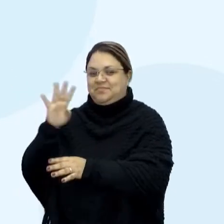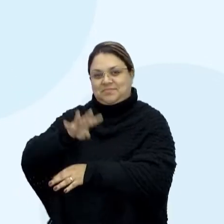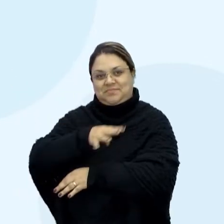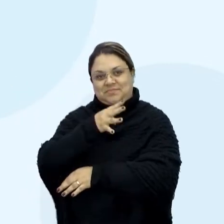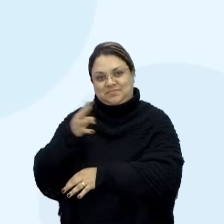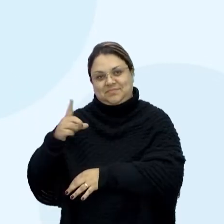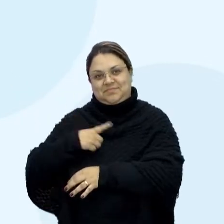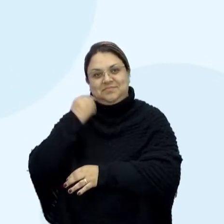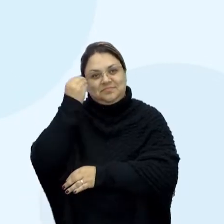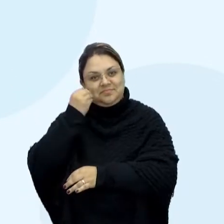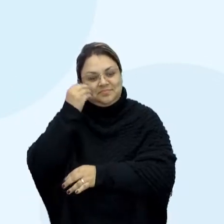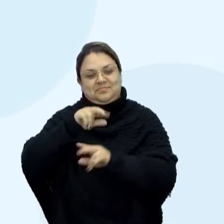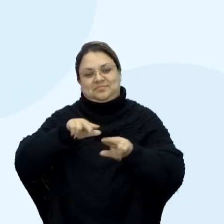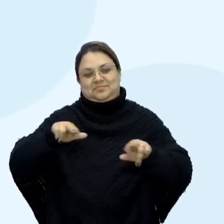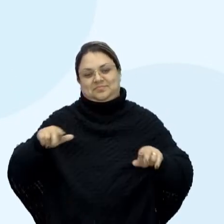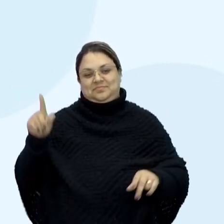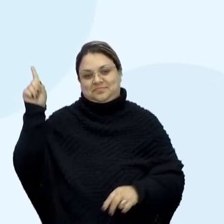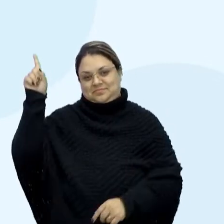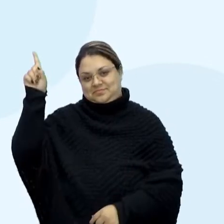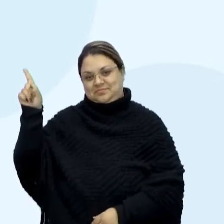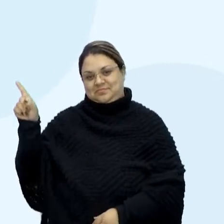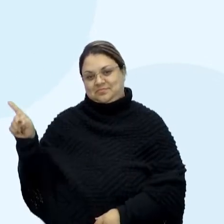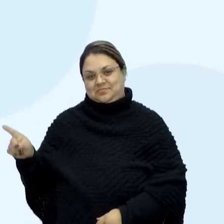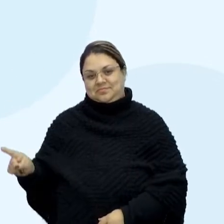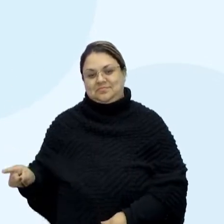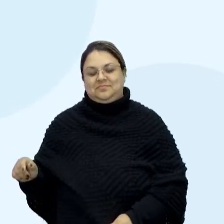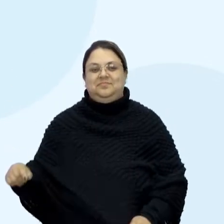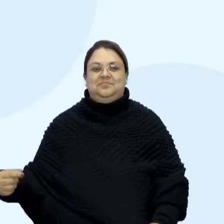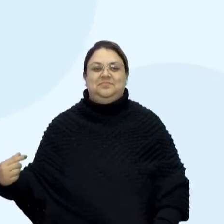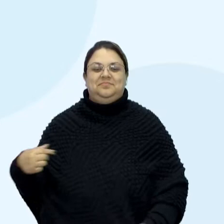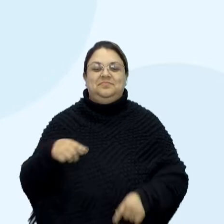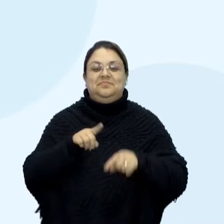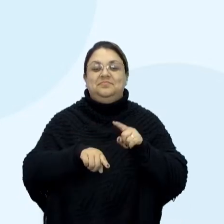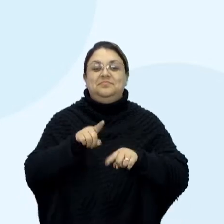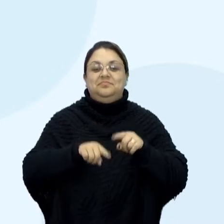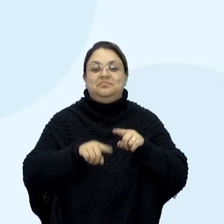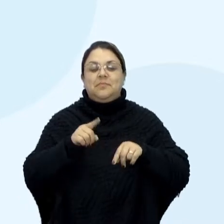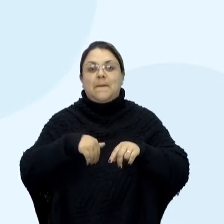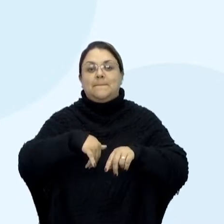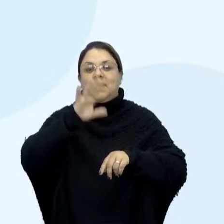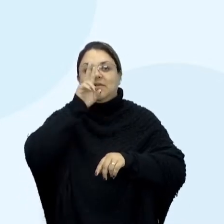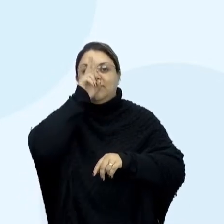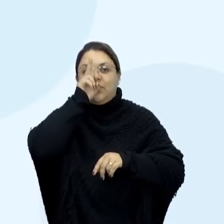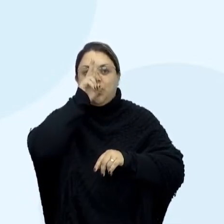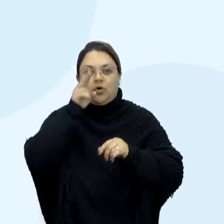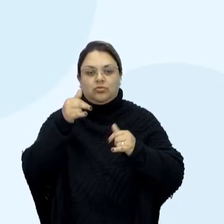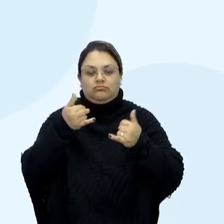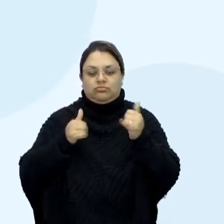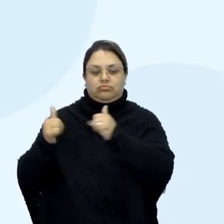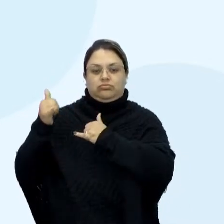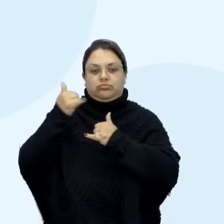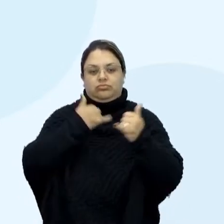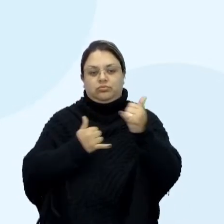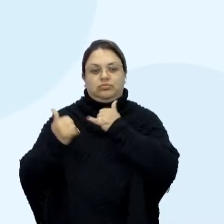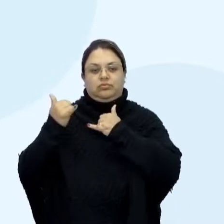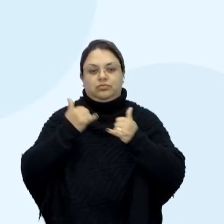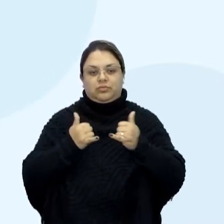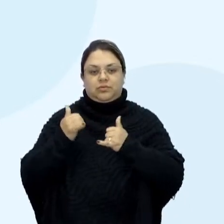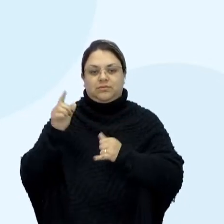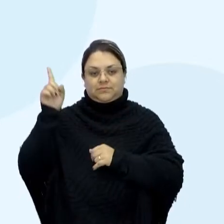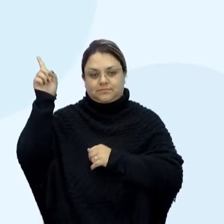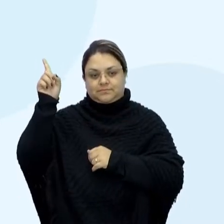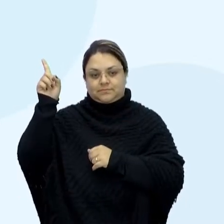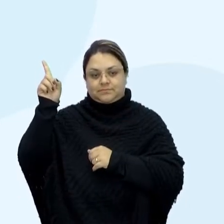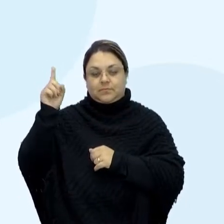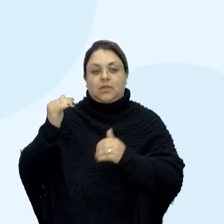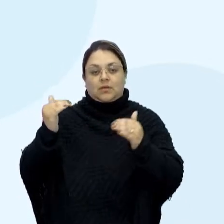vários experimentos aí, quais são os materiais mais condutores, né, e os menos condutores, ou seja, o contrário de condutor é